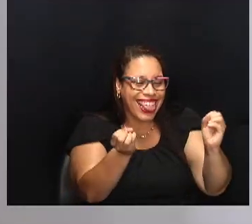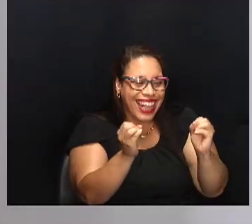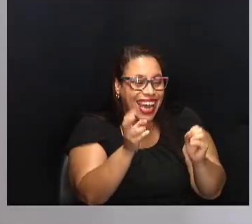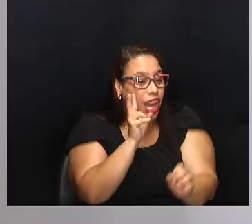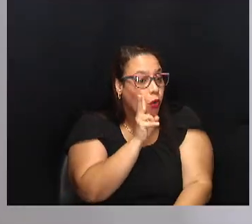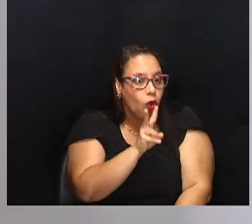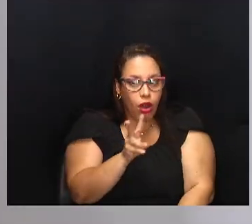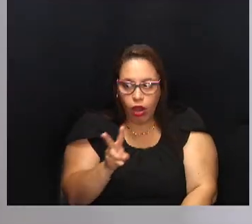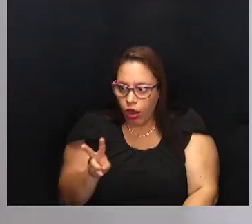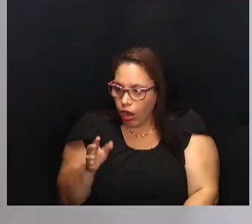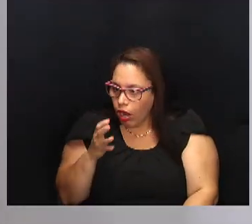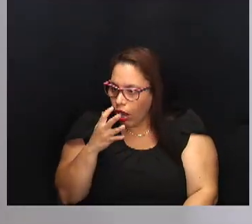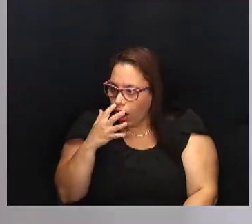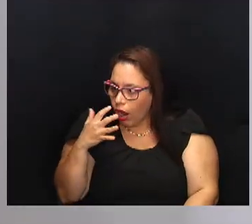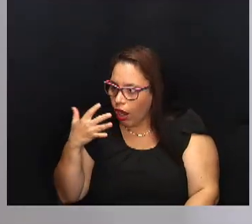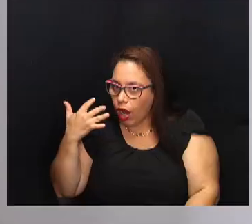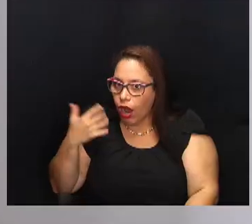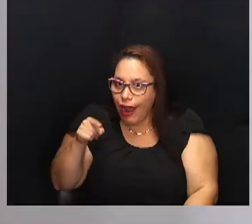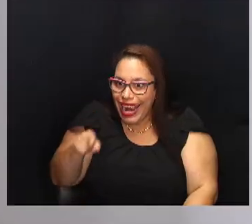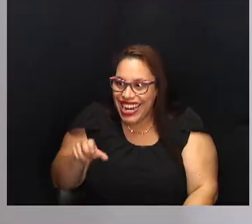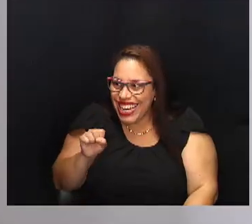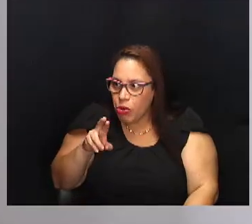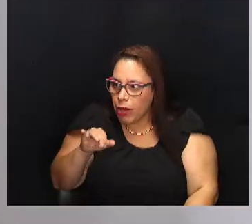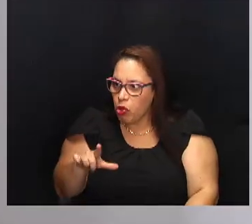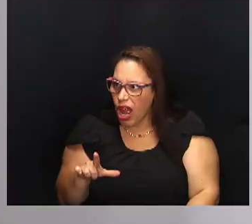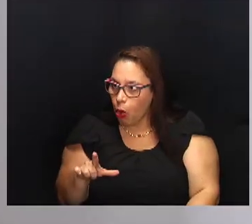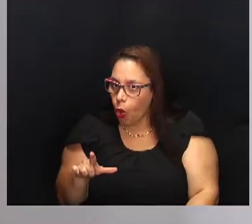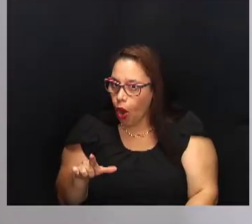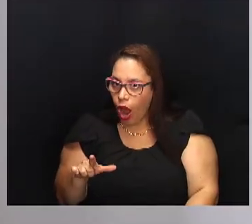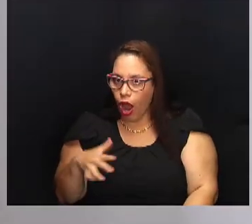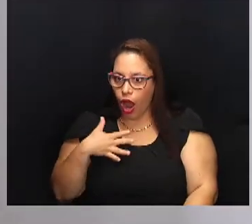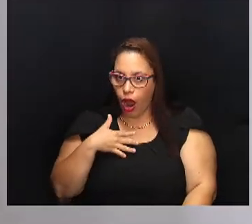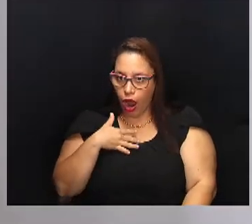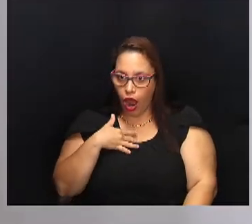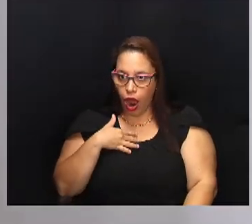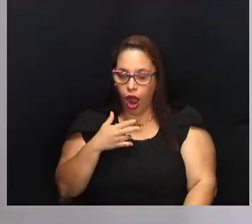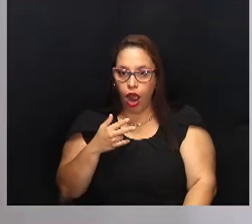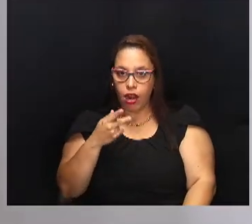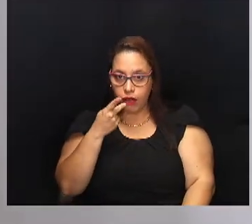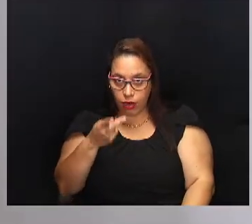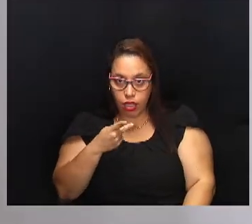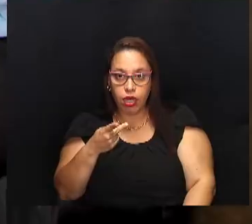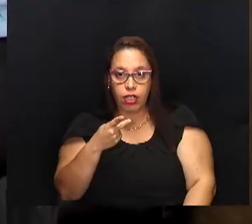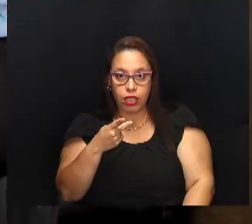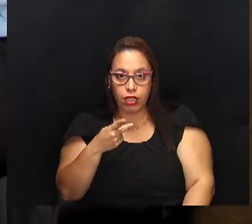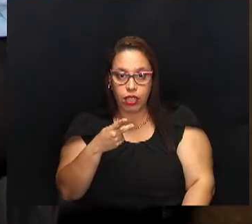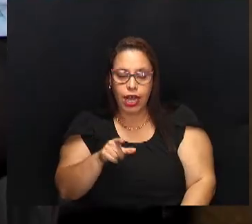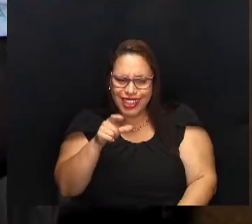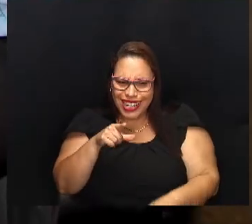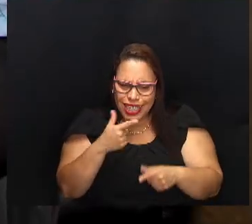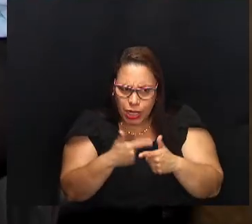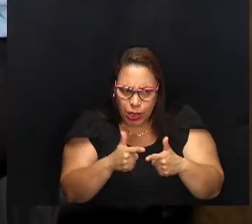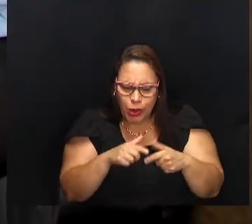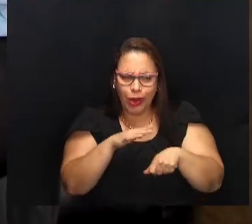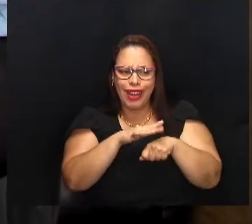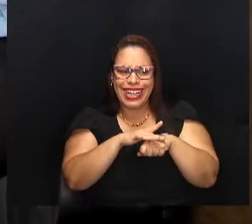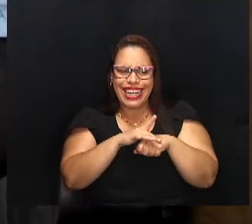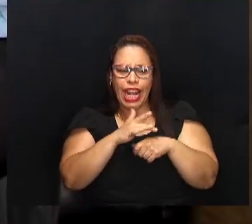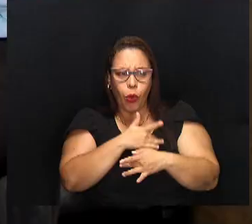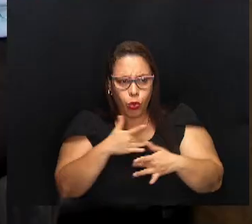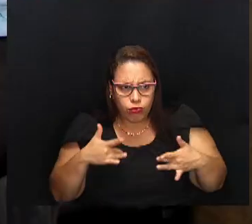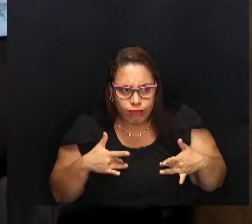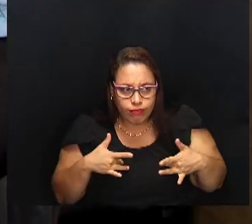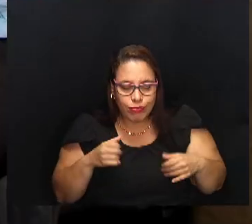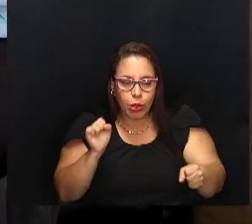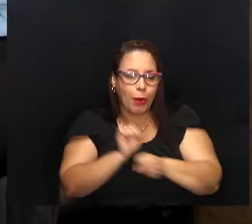olhar para ele, você fala, não, esse é o Samuel que você falou que teve, né? Que tem essa condição, né? A condição não